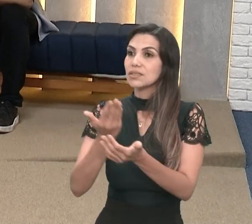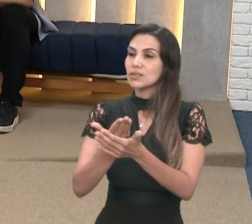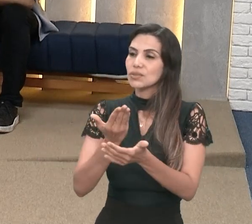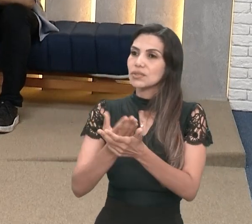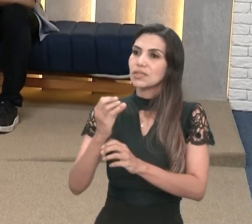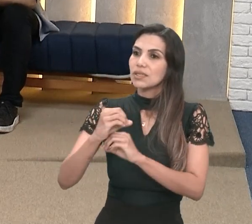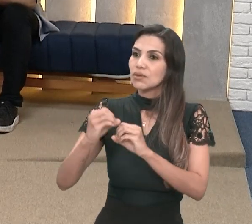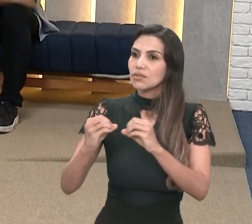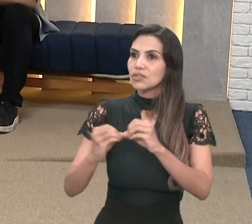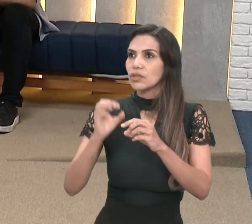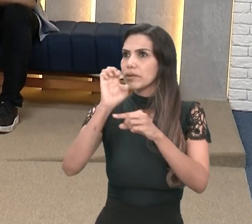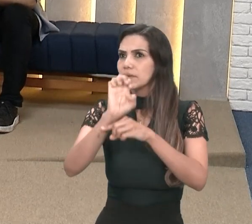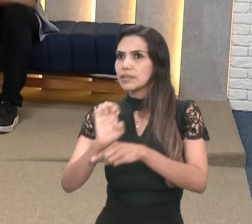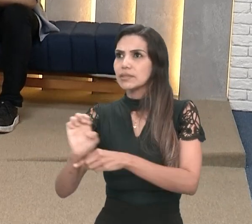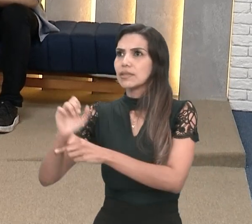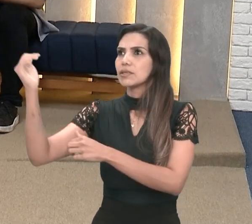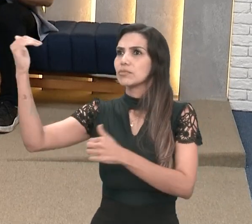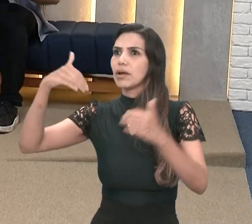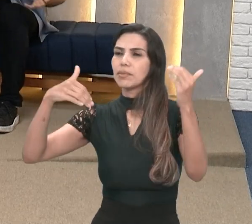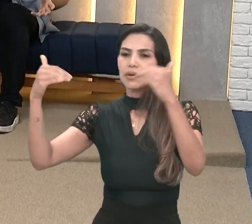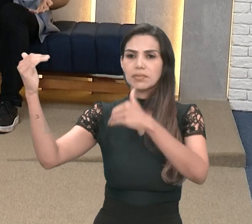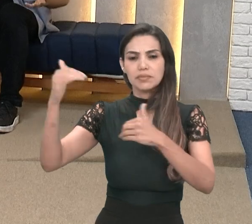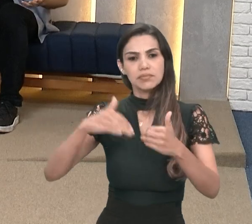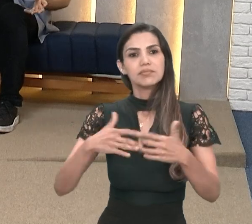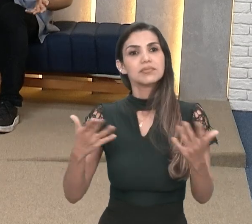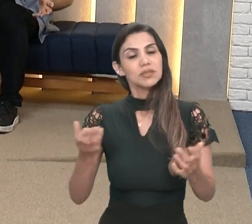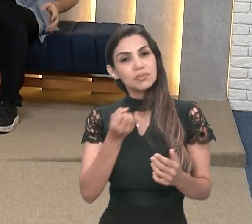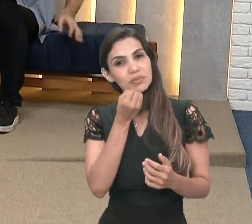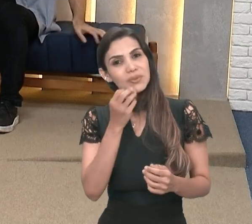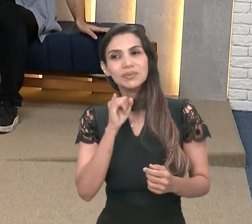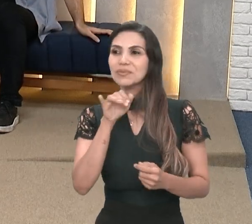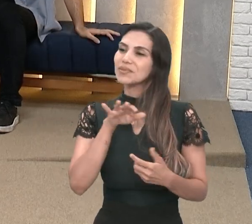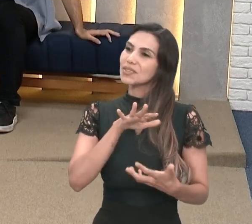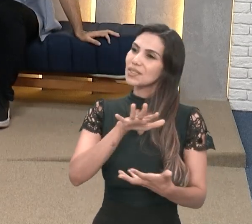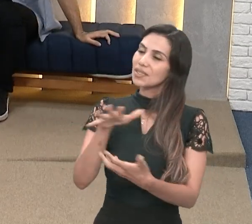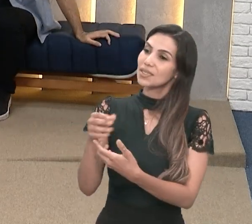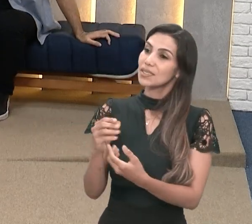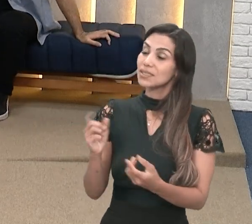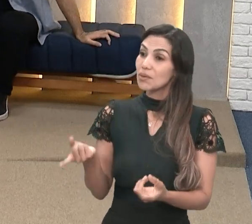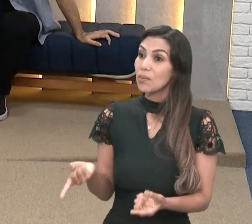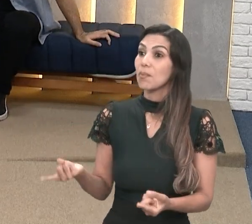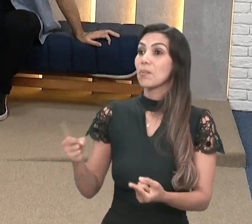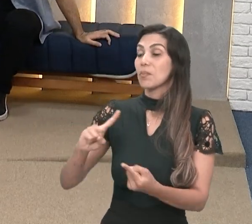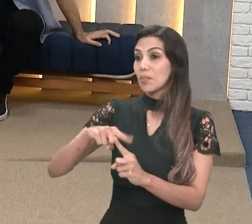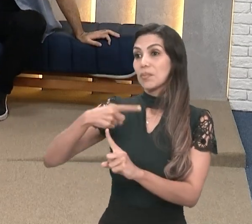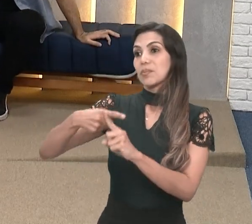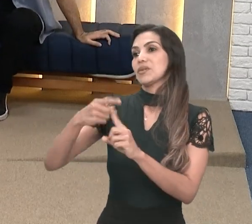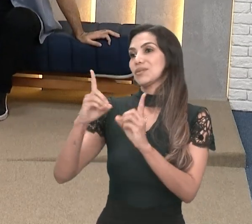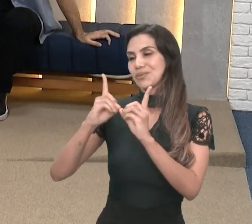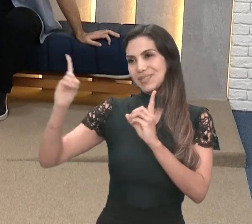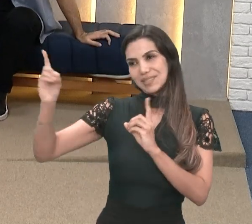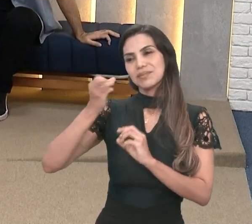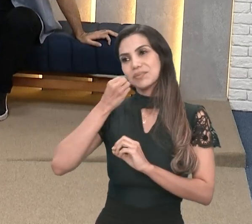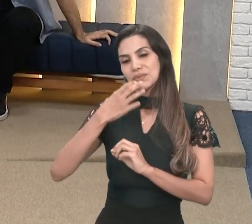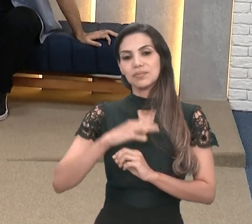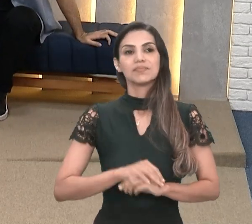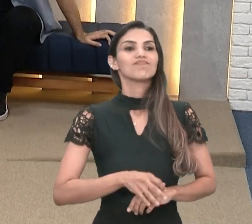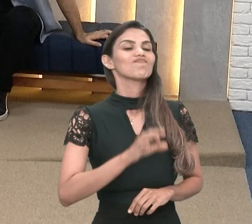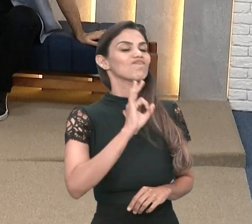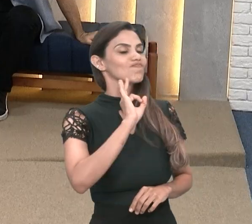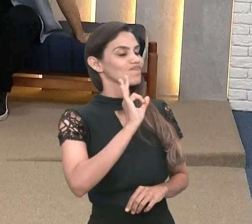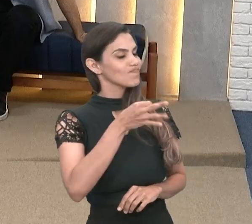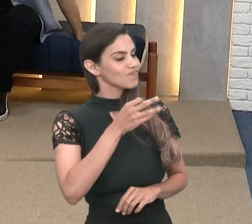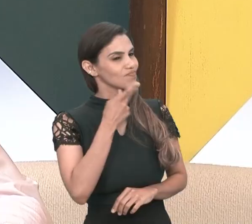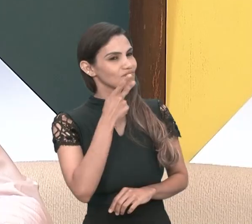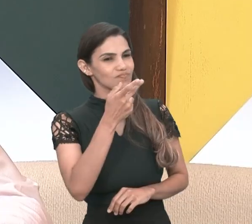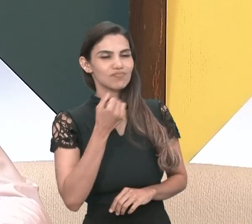já possibilita essa internacionalização e ainda com a junção do EAD fortalece ainda mais, né? Você tocou num ponto muito